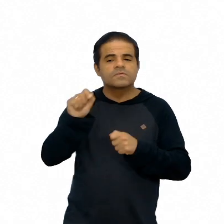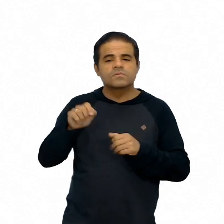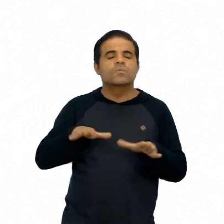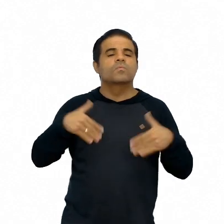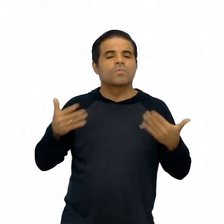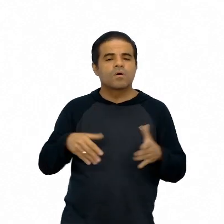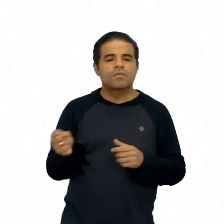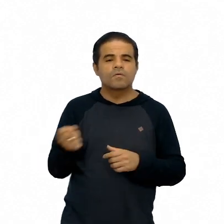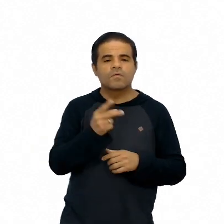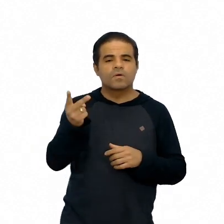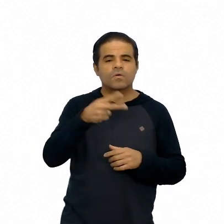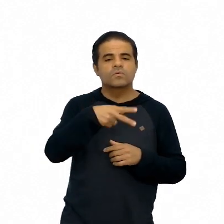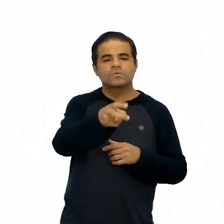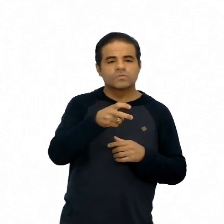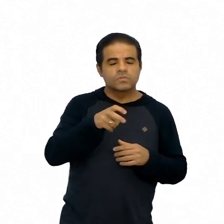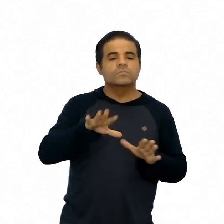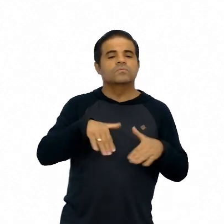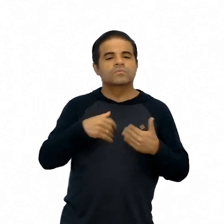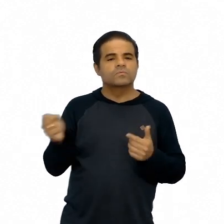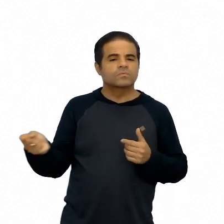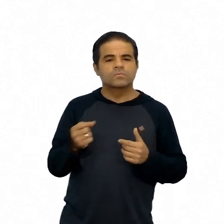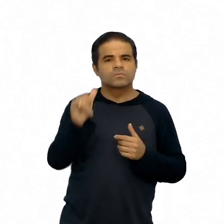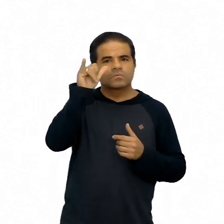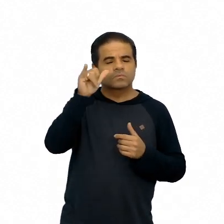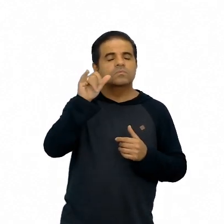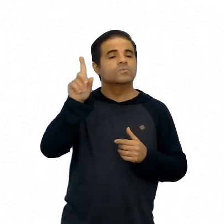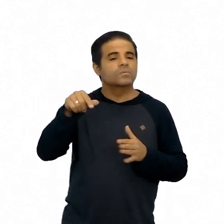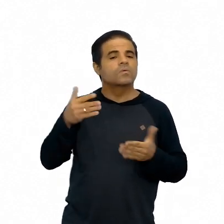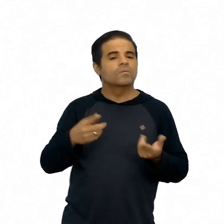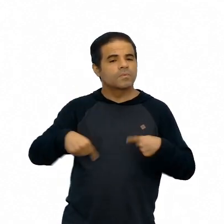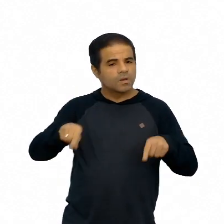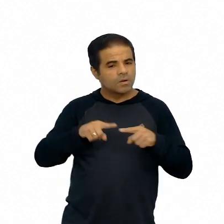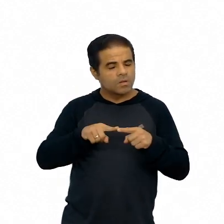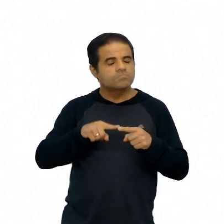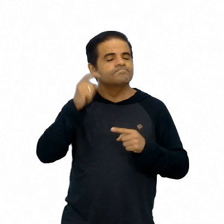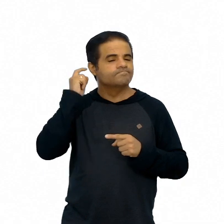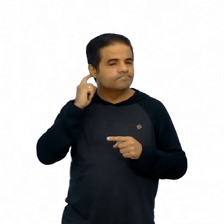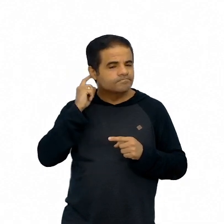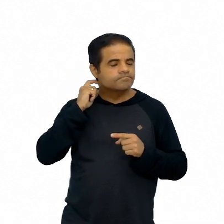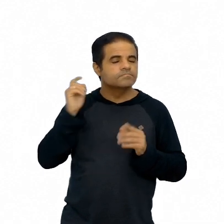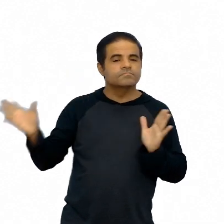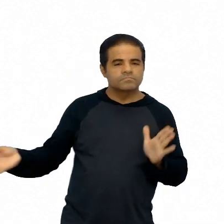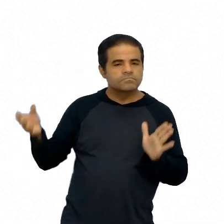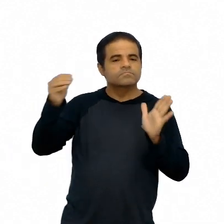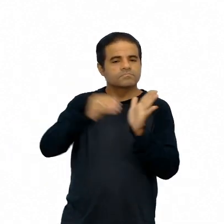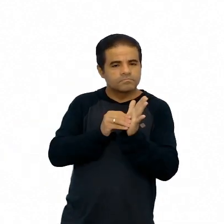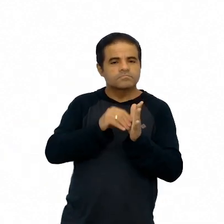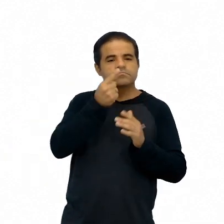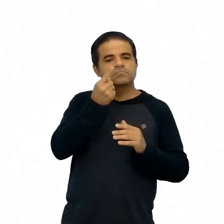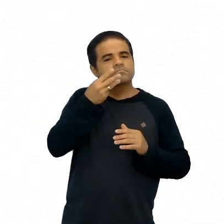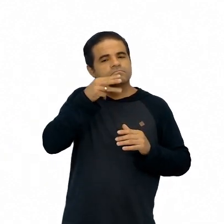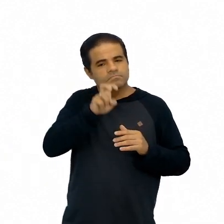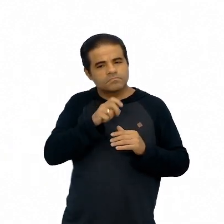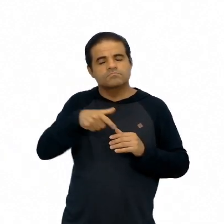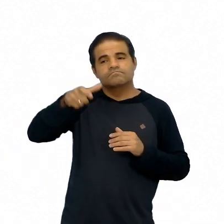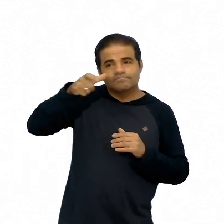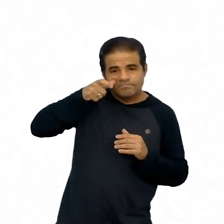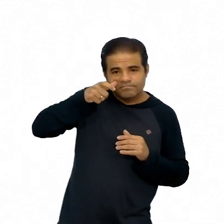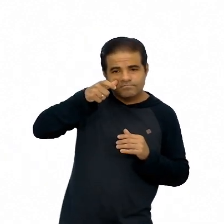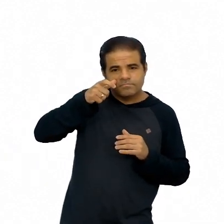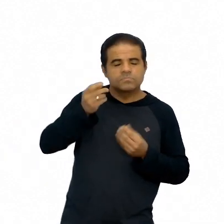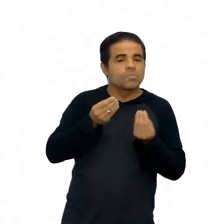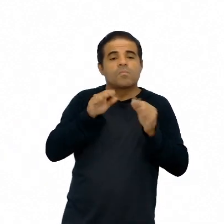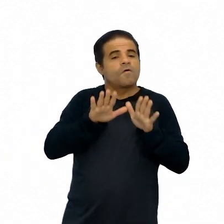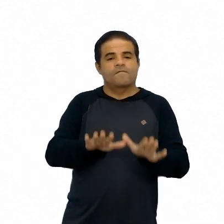Qual que é o valor do ângulo X e qual que é o valor do ângulo Y aí para a gente, né? Então, basta eu pegar esse valor 135 e observar como